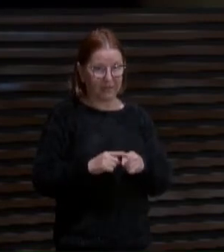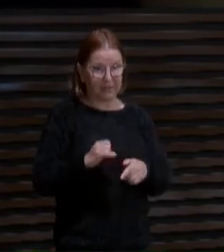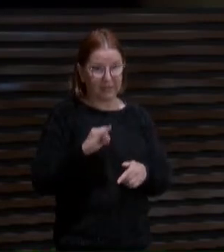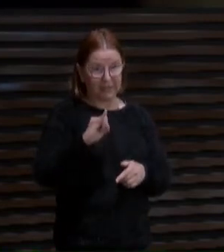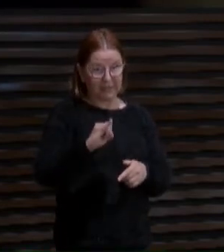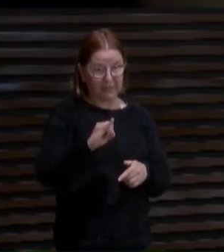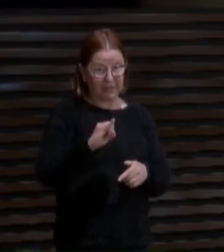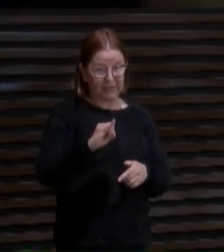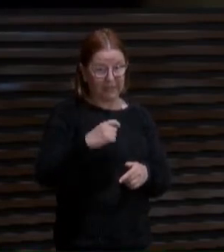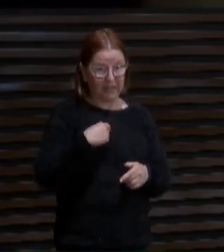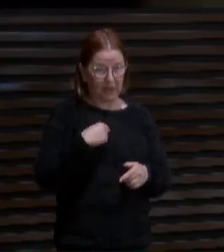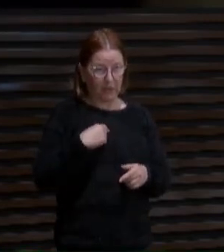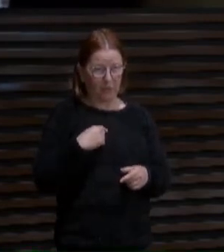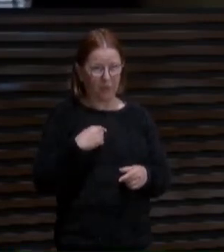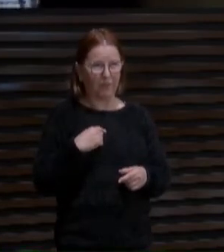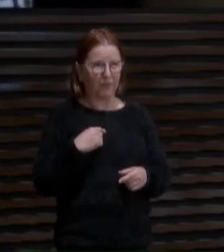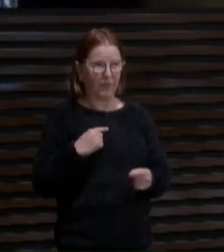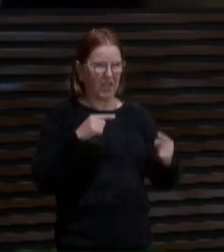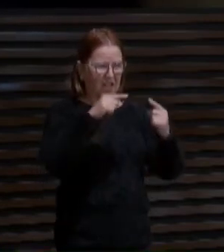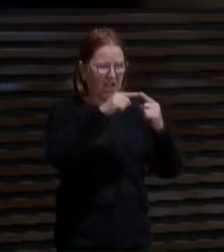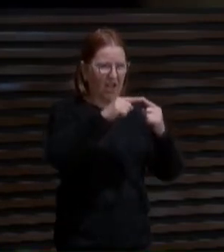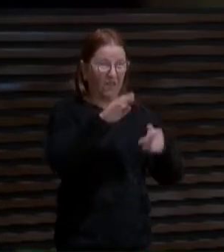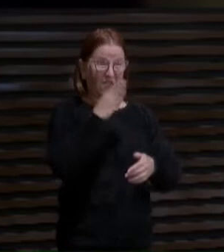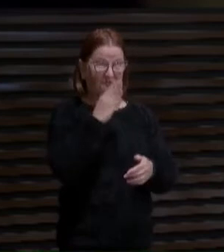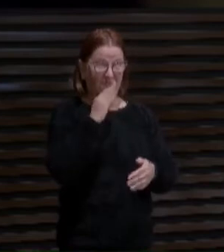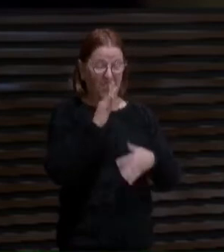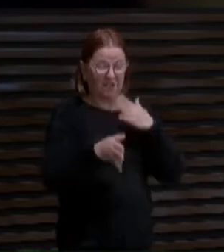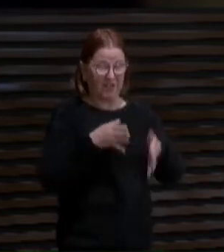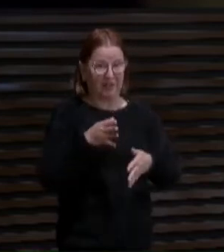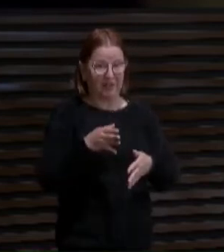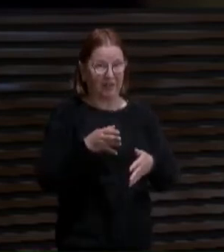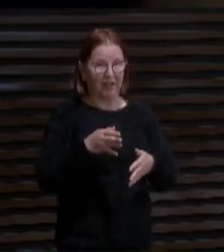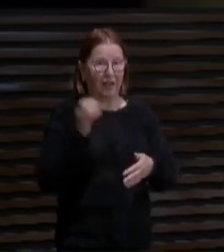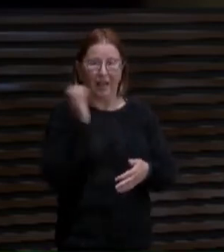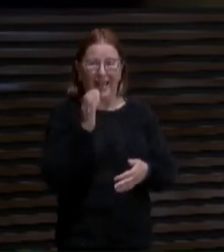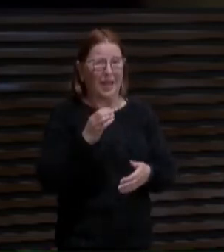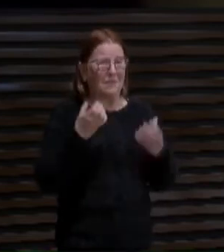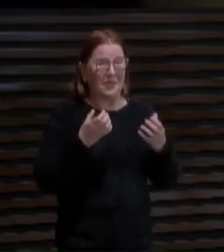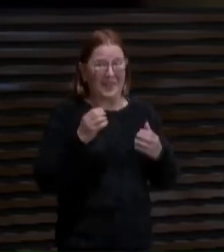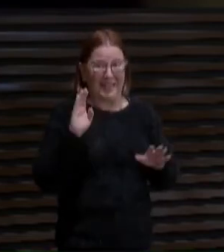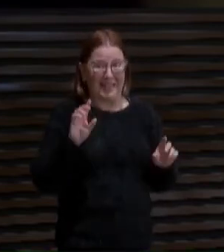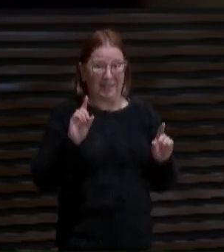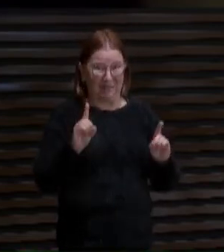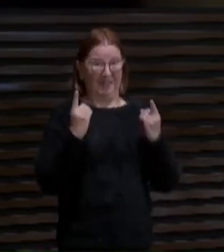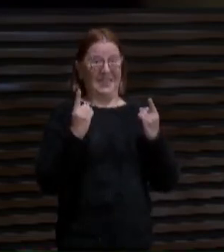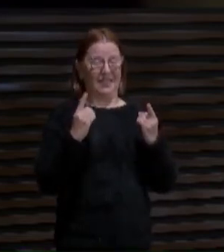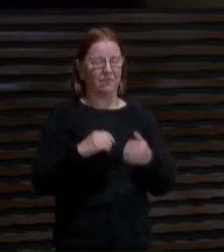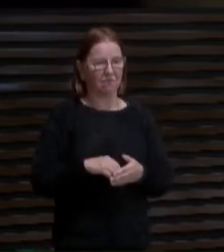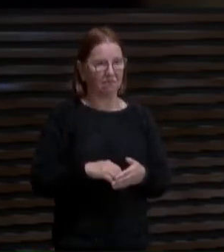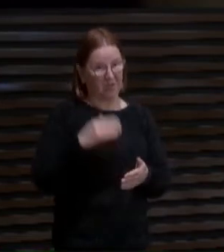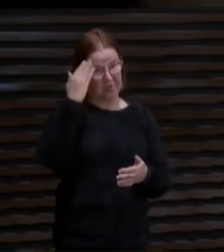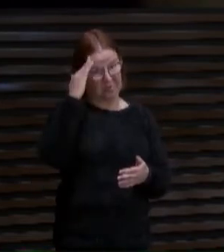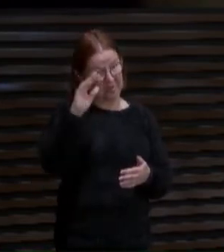eu já quero logo me defender Eu não sei se com você é assim é eu preciso